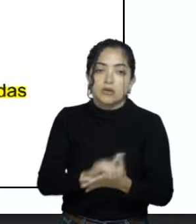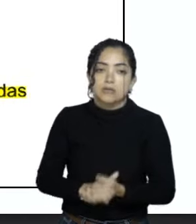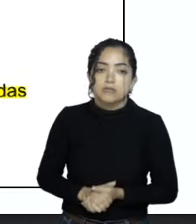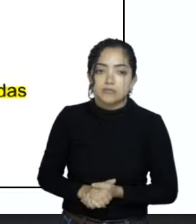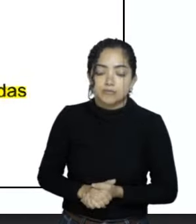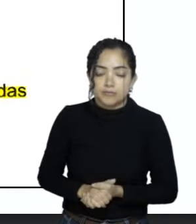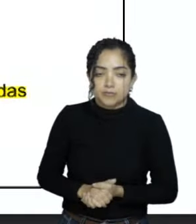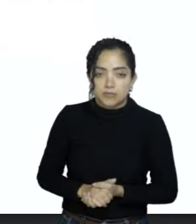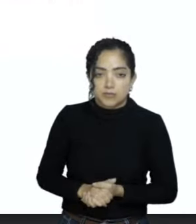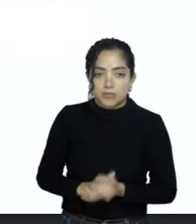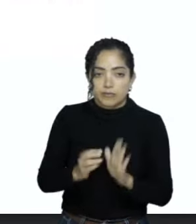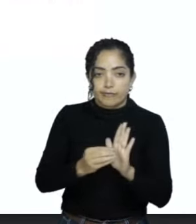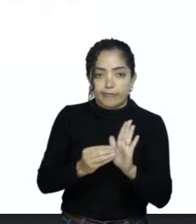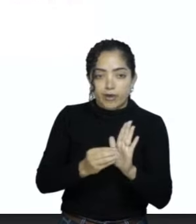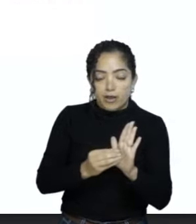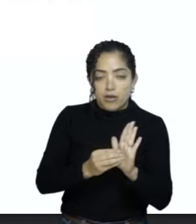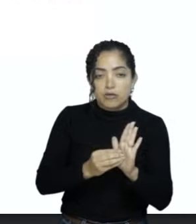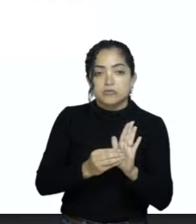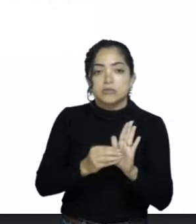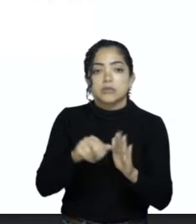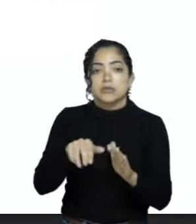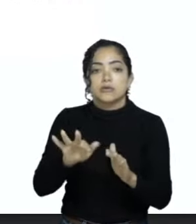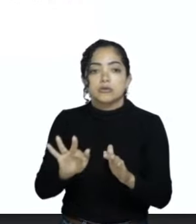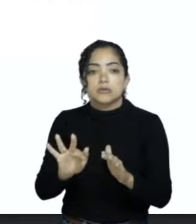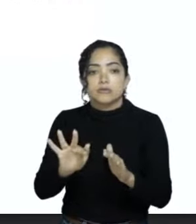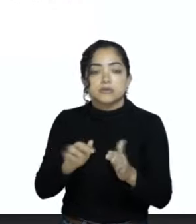não houver a irritação das notas fiscais já emitidas